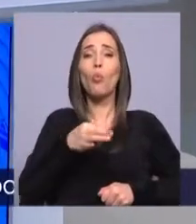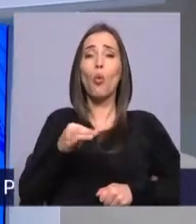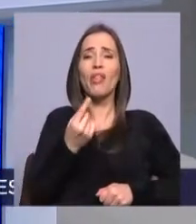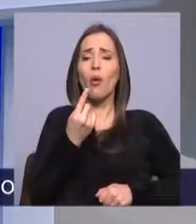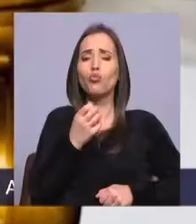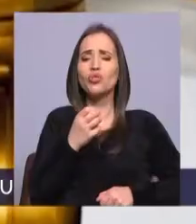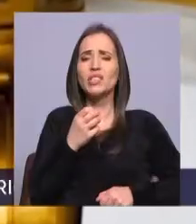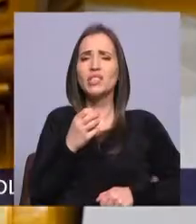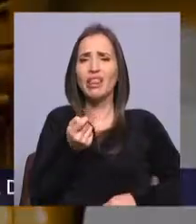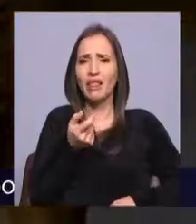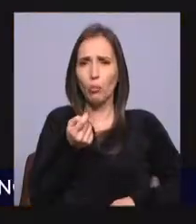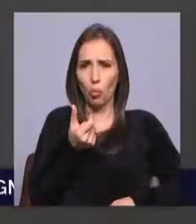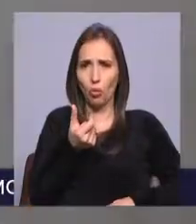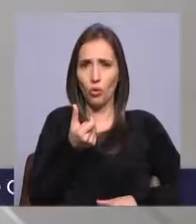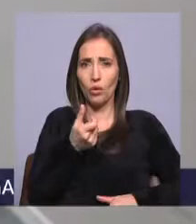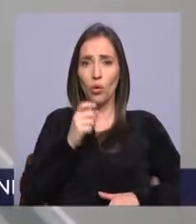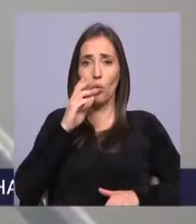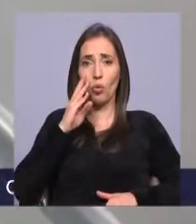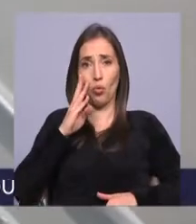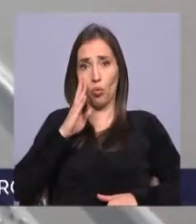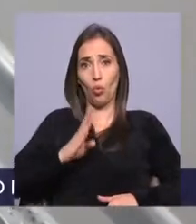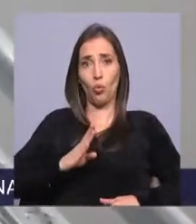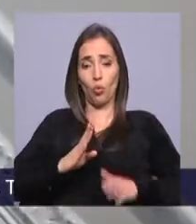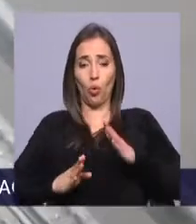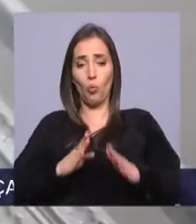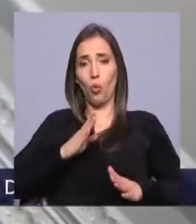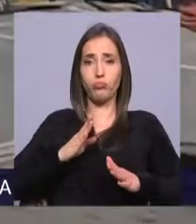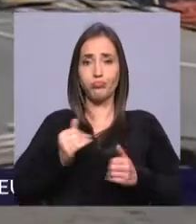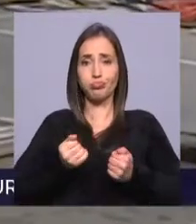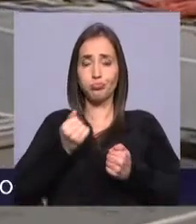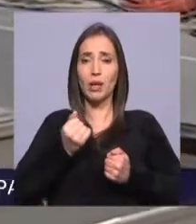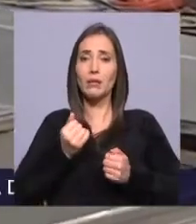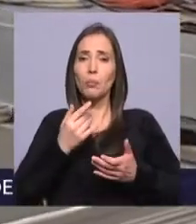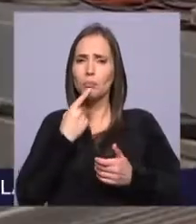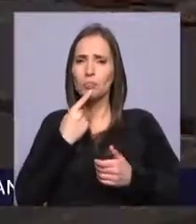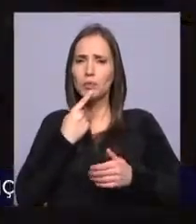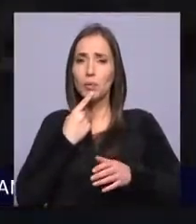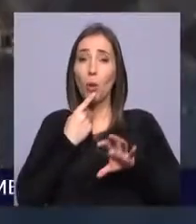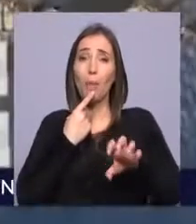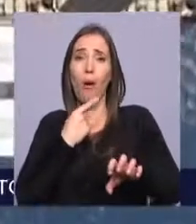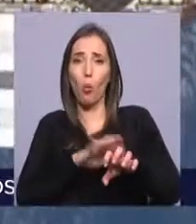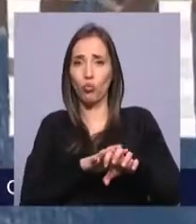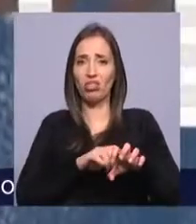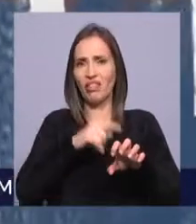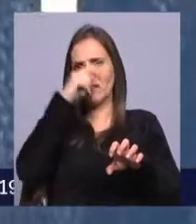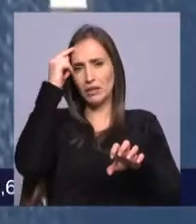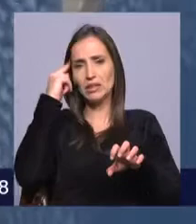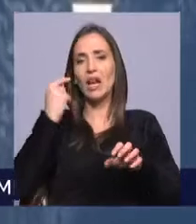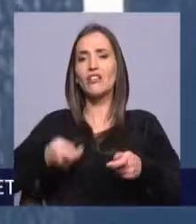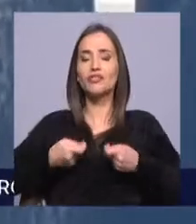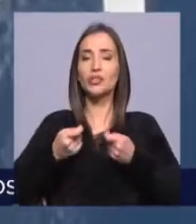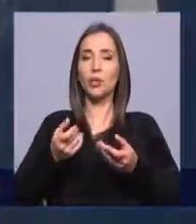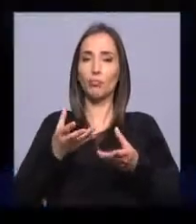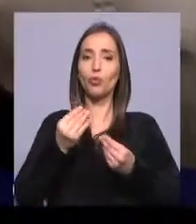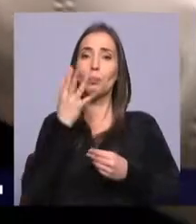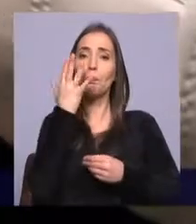outras, coisa que nenhum robô consegue. E, portanto, eles rapidamente perceberam que a mão era o mais difícil e investiram muito para tentar desenhar a